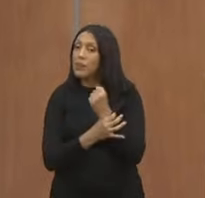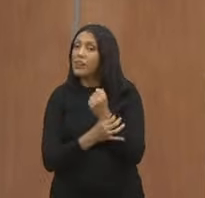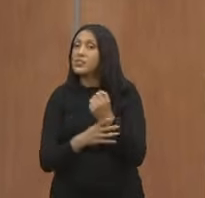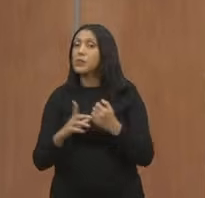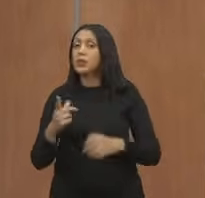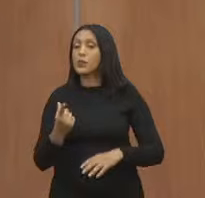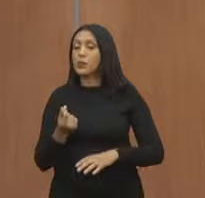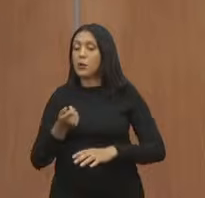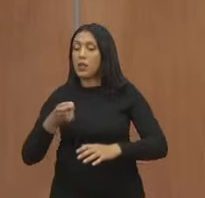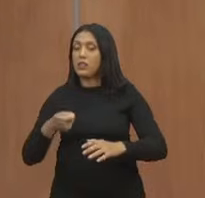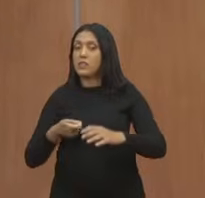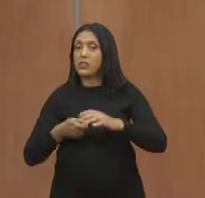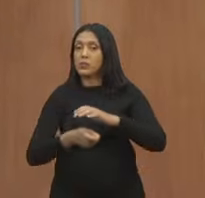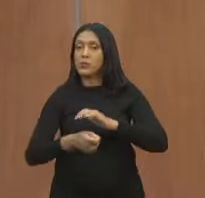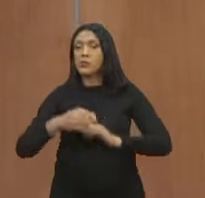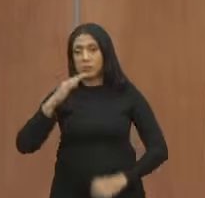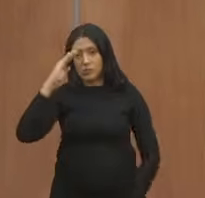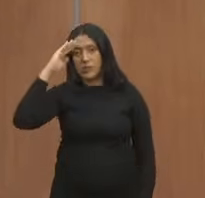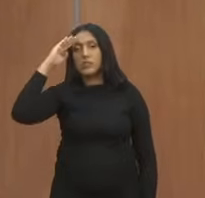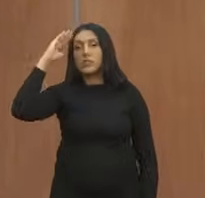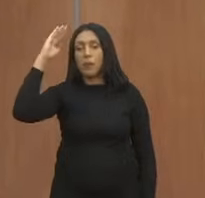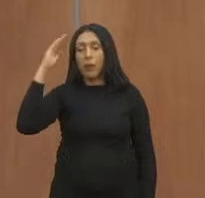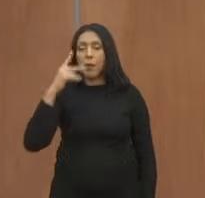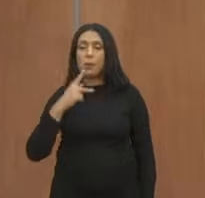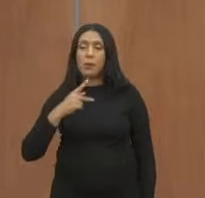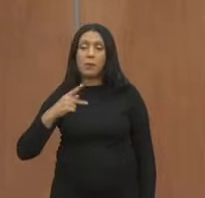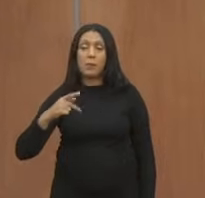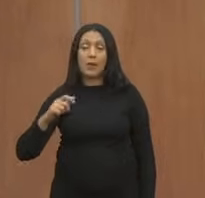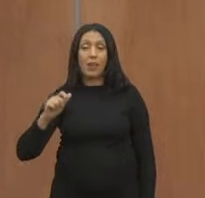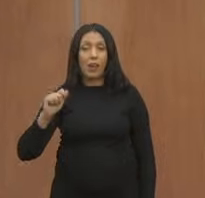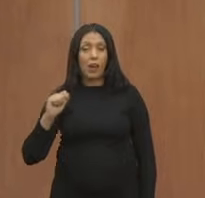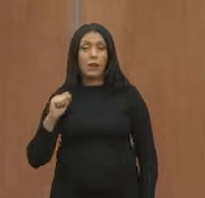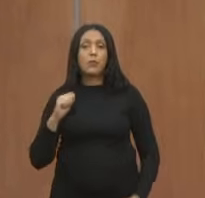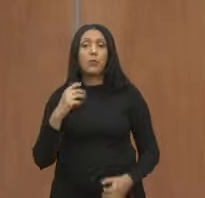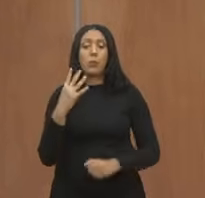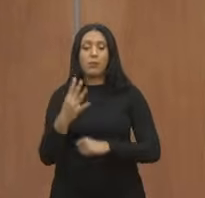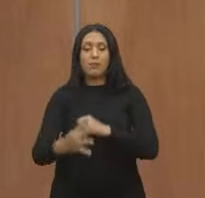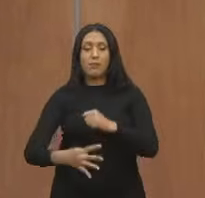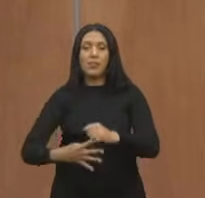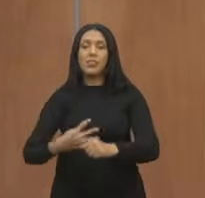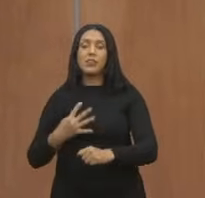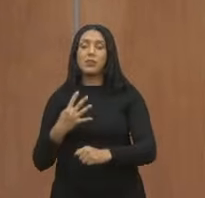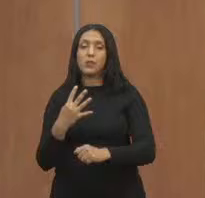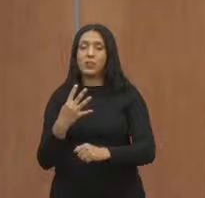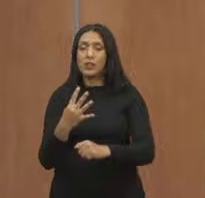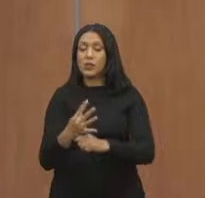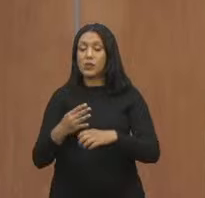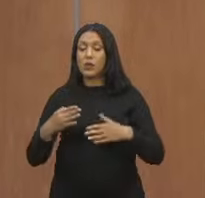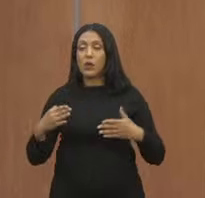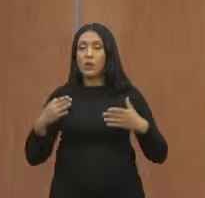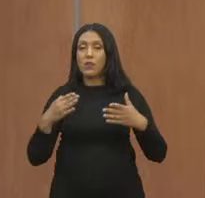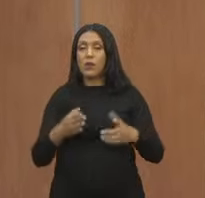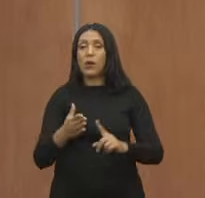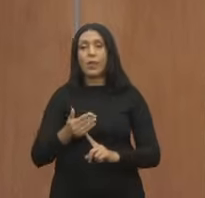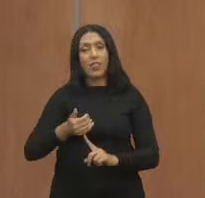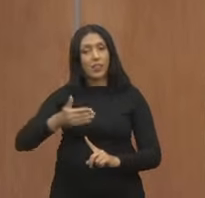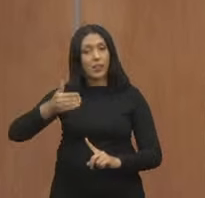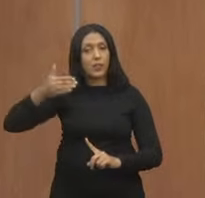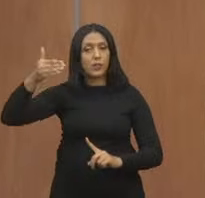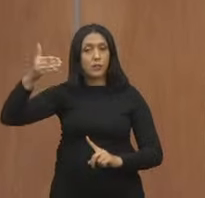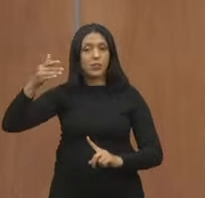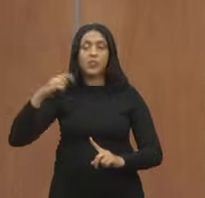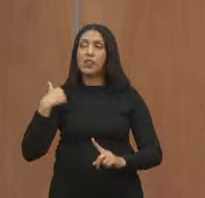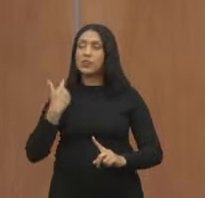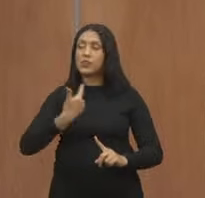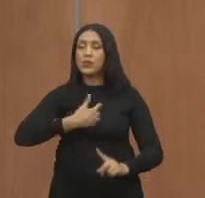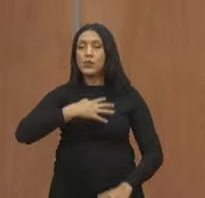um PPA voltado à modernização, às novas tecnologias que estamos conhecendo em